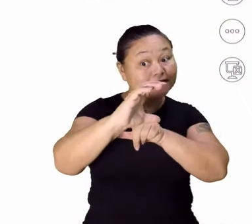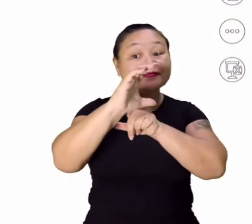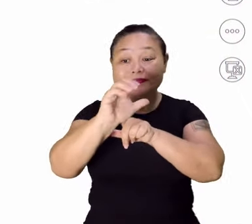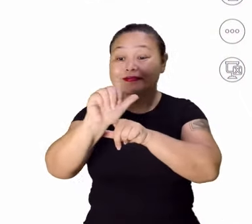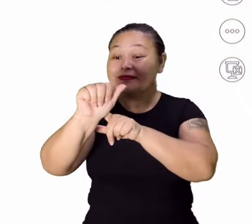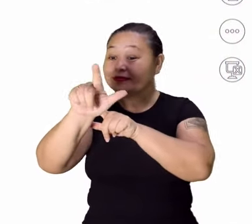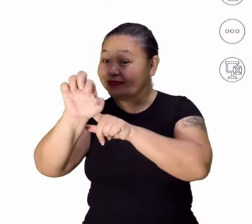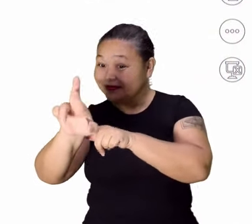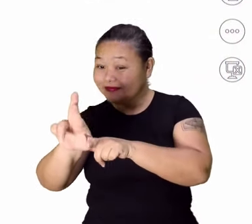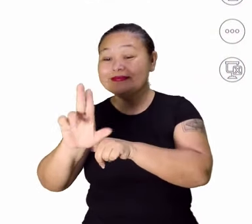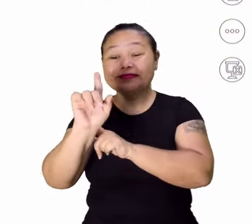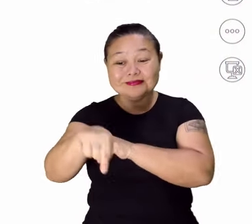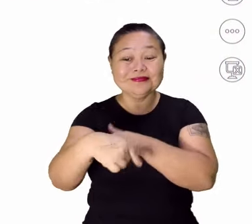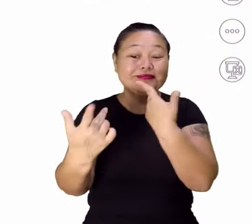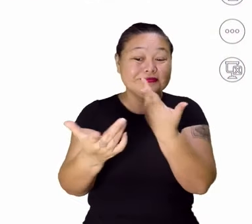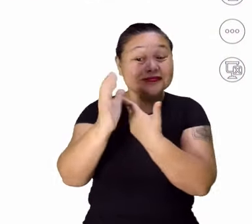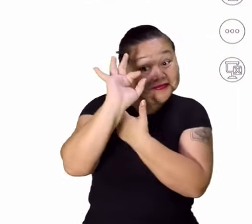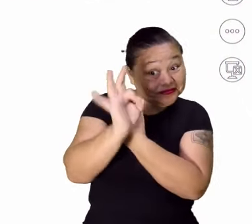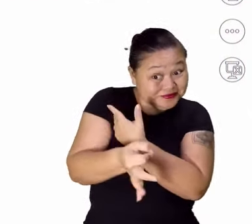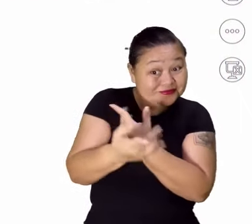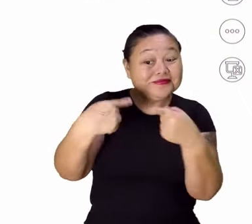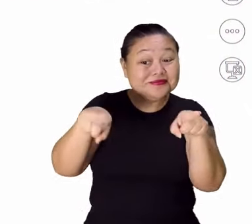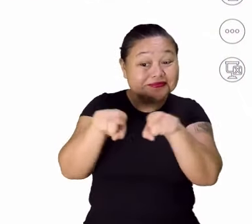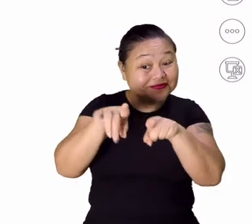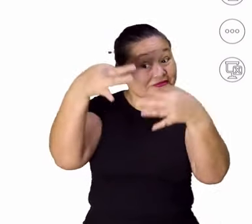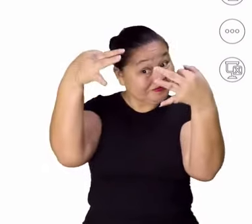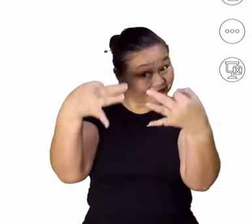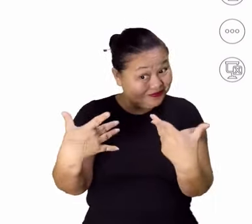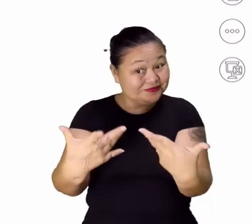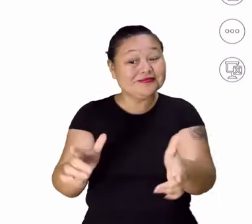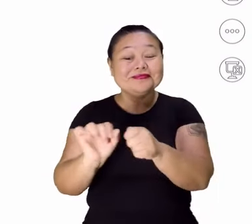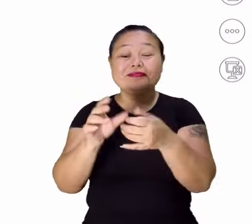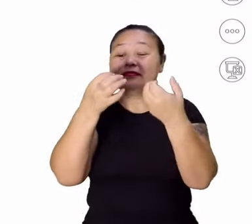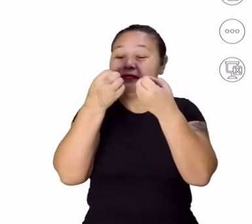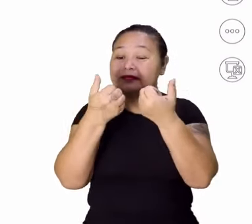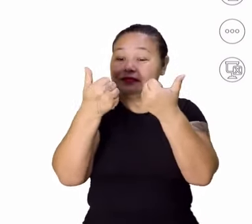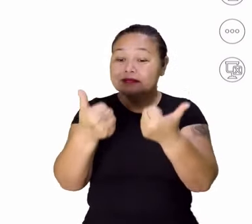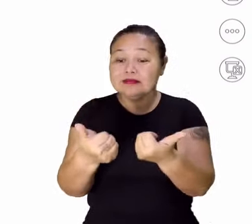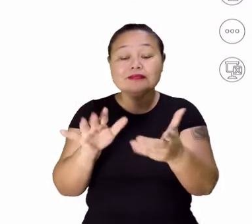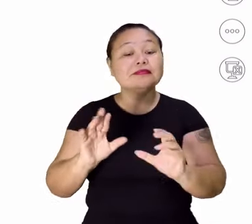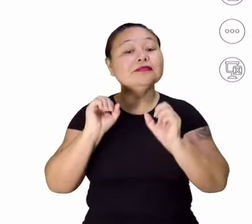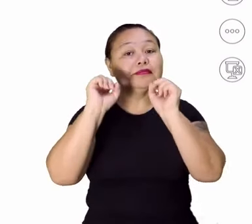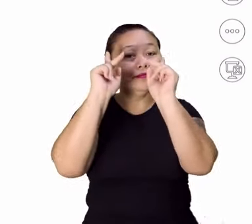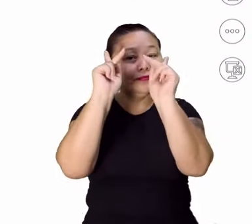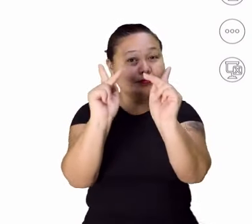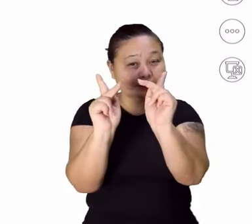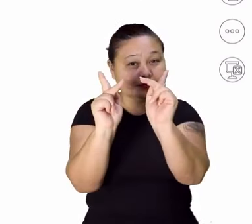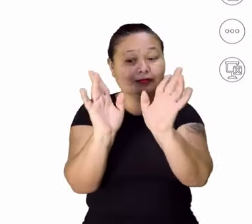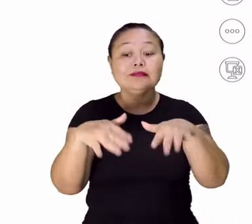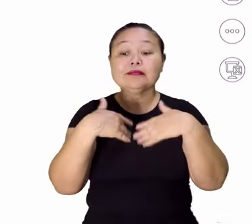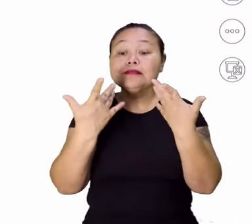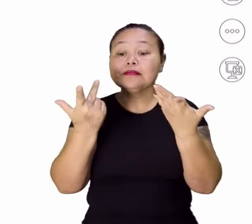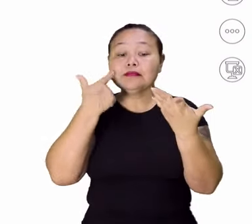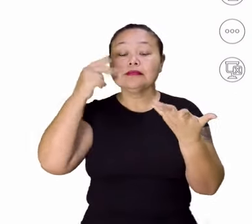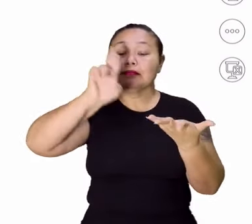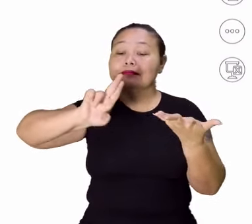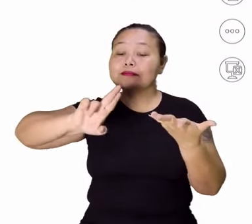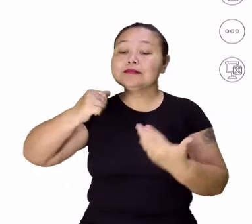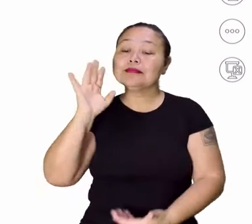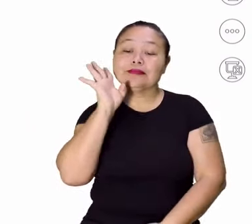de calor. Certo, né? C de certo também, de correto, olha só. Muito bom. Ok, pessoal, então, ó, uma aplicação